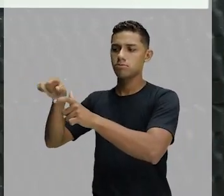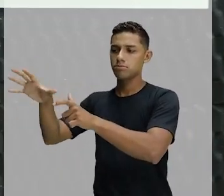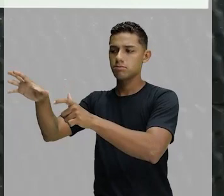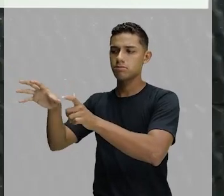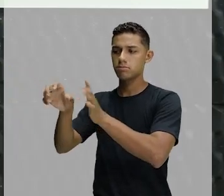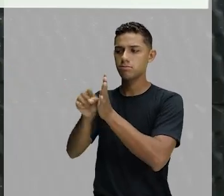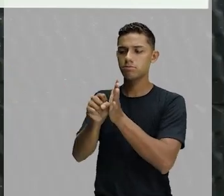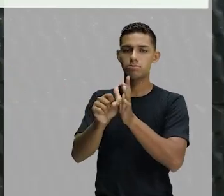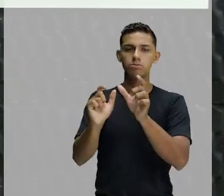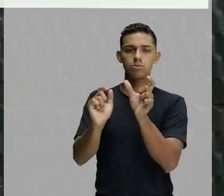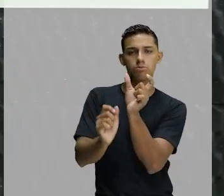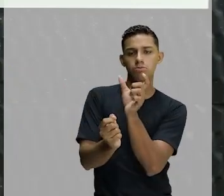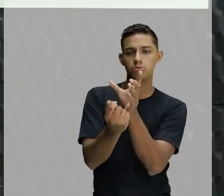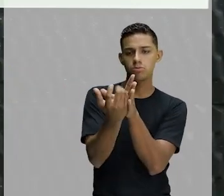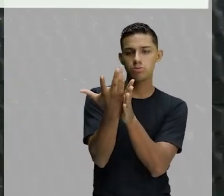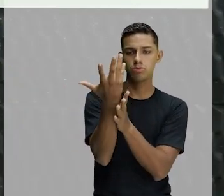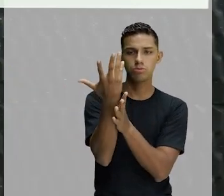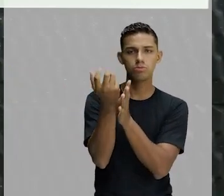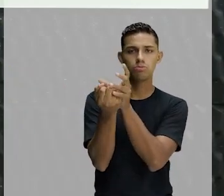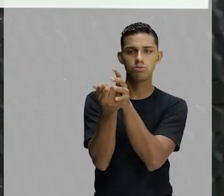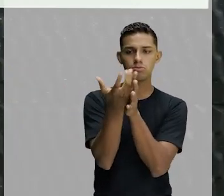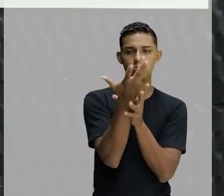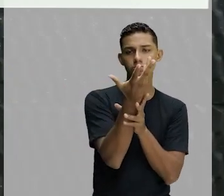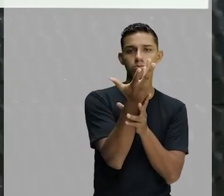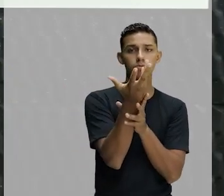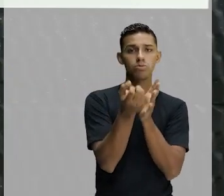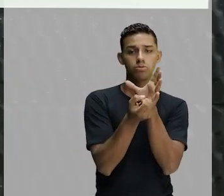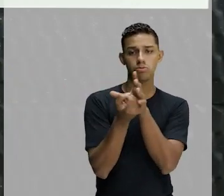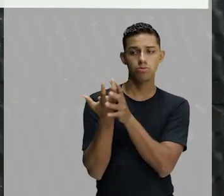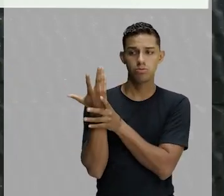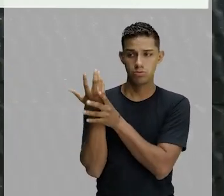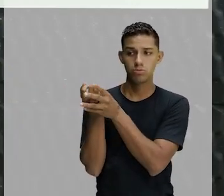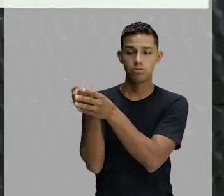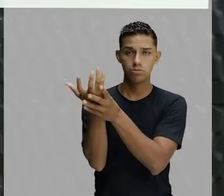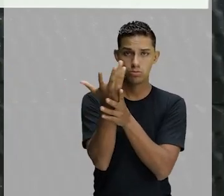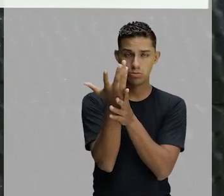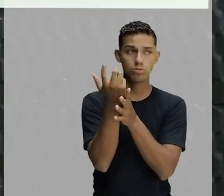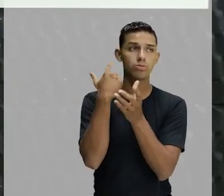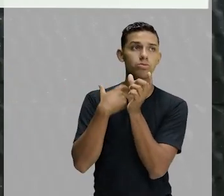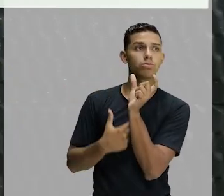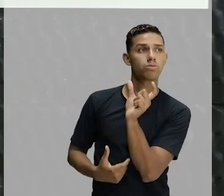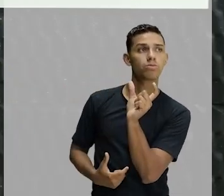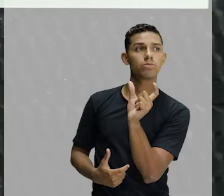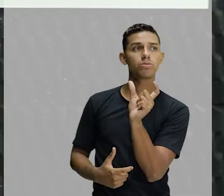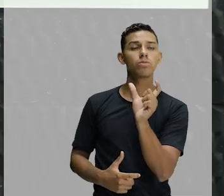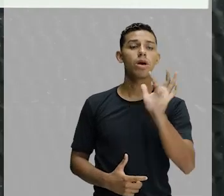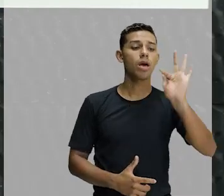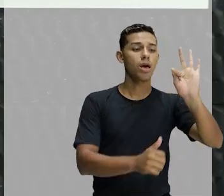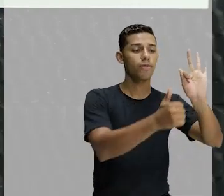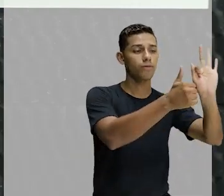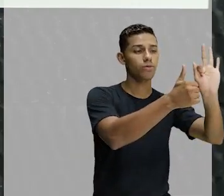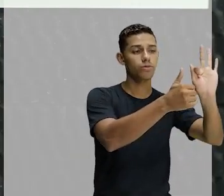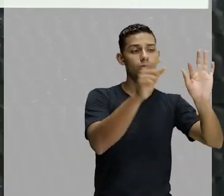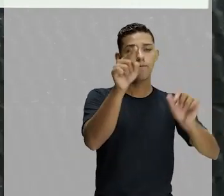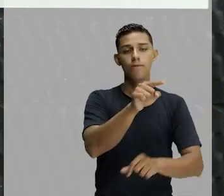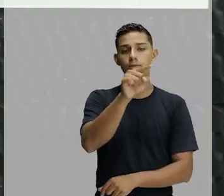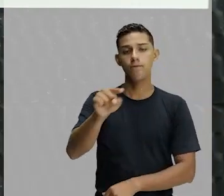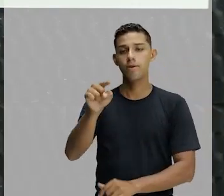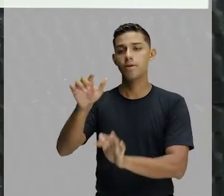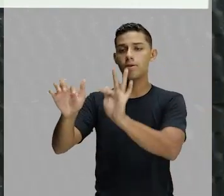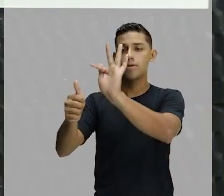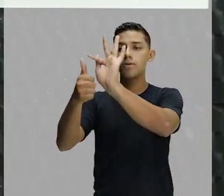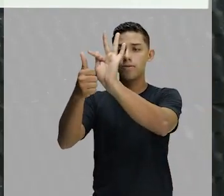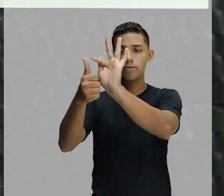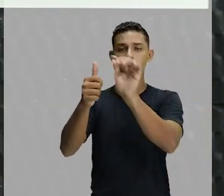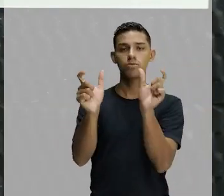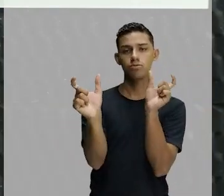se autofecundam, ou seja, promovam uma autofecundação, os indivíduos da geração F1 se cruzam com